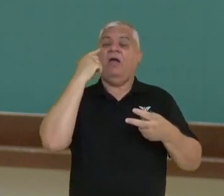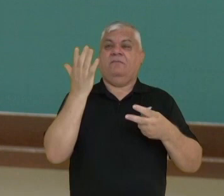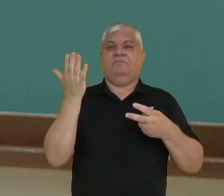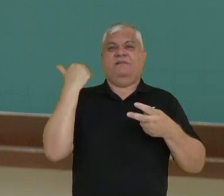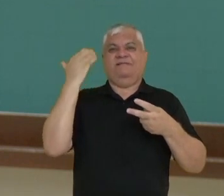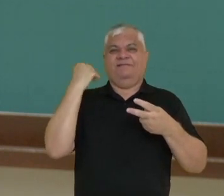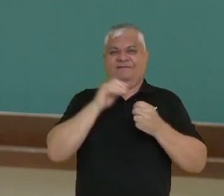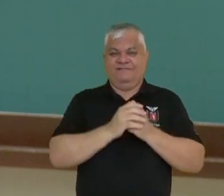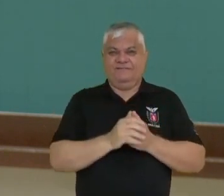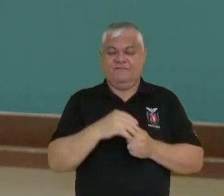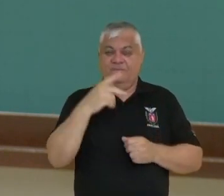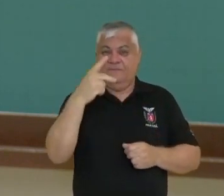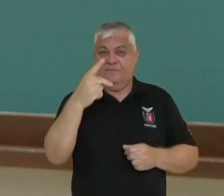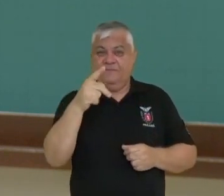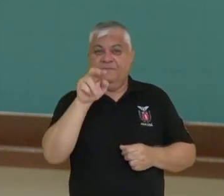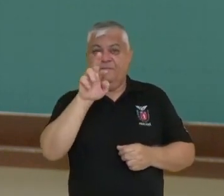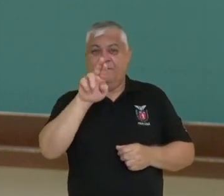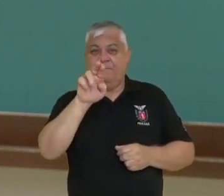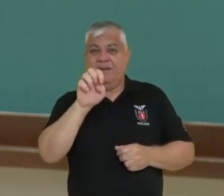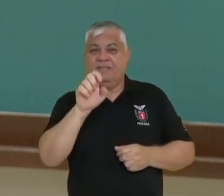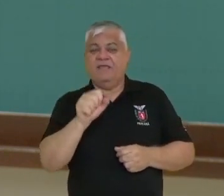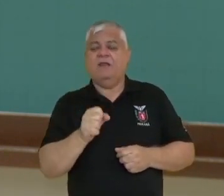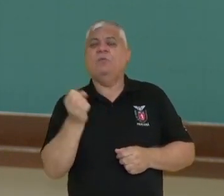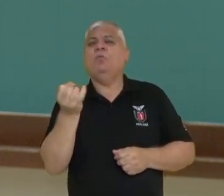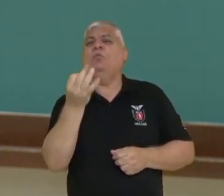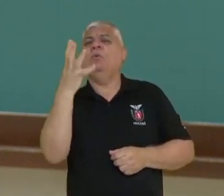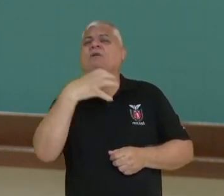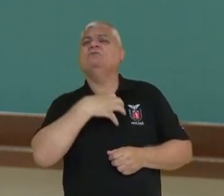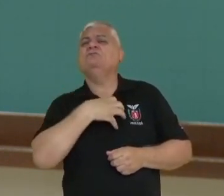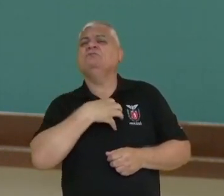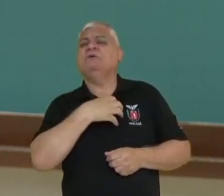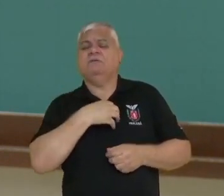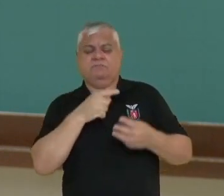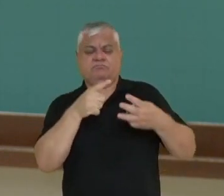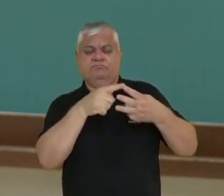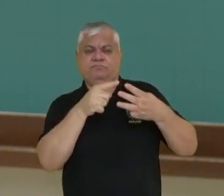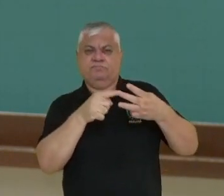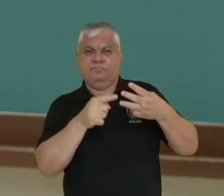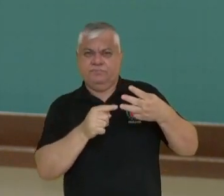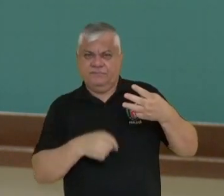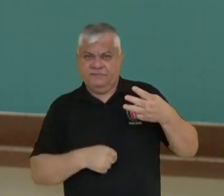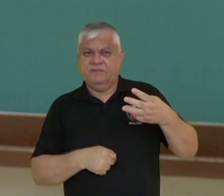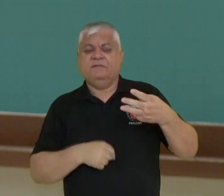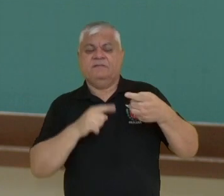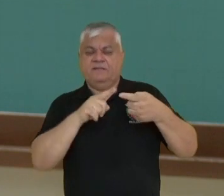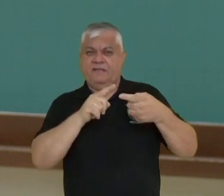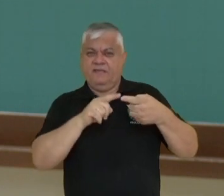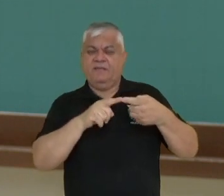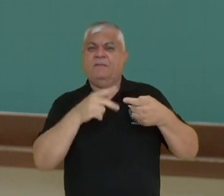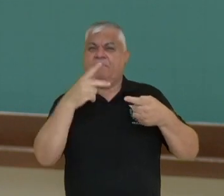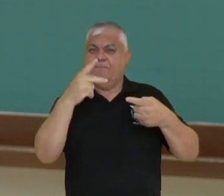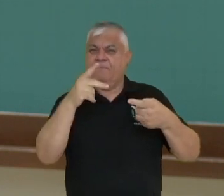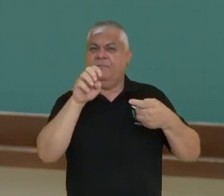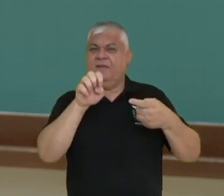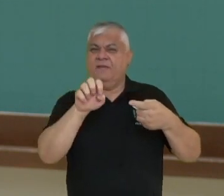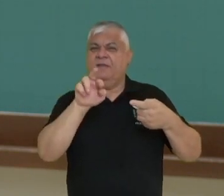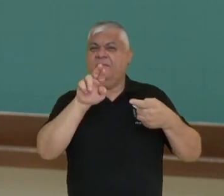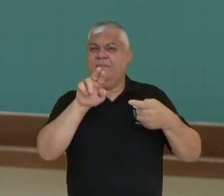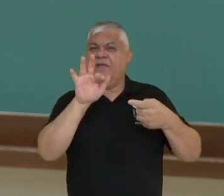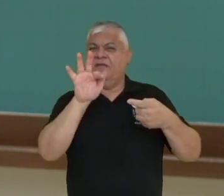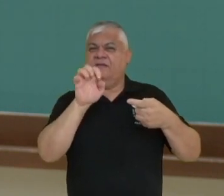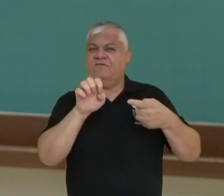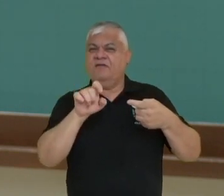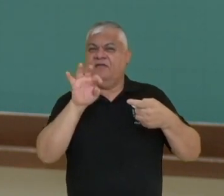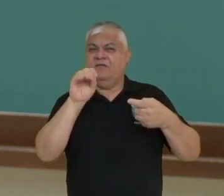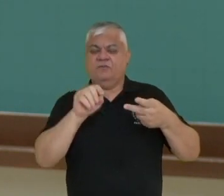passado. Quantas formas de pretérito nós temos? 3 formas, né? Pretérito perfeito, imperfeito,